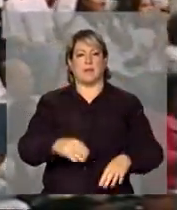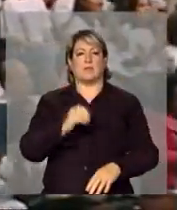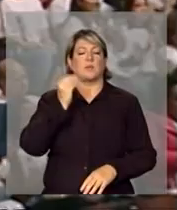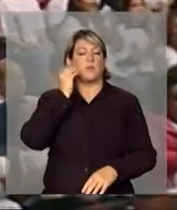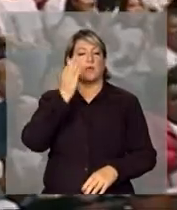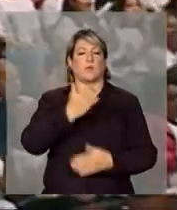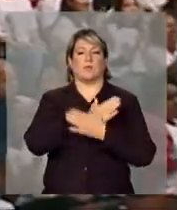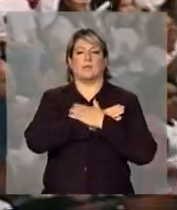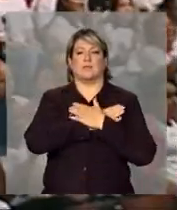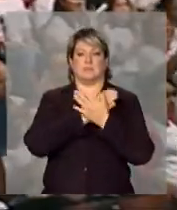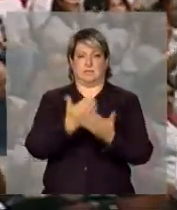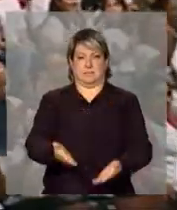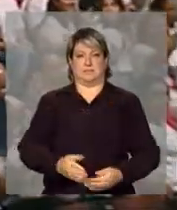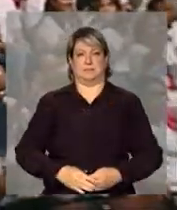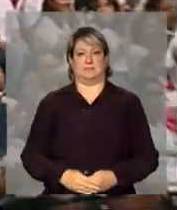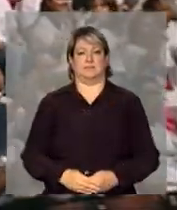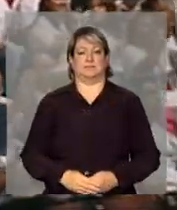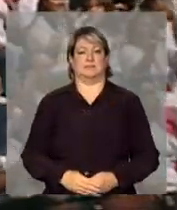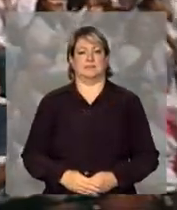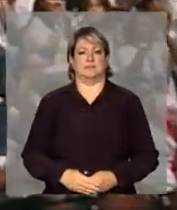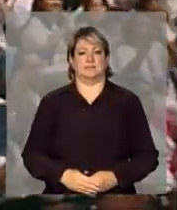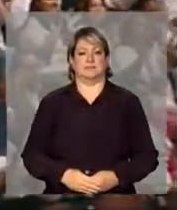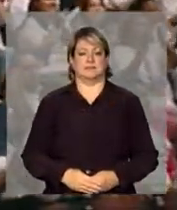coração de todos.